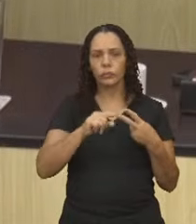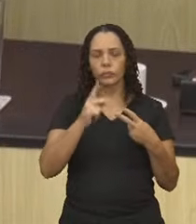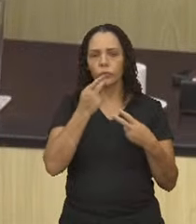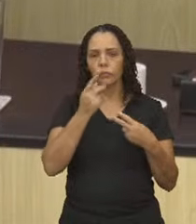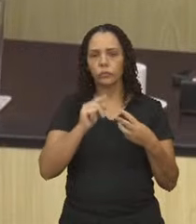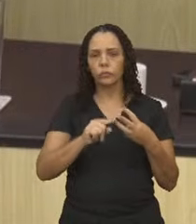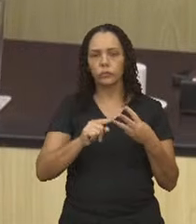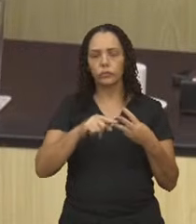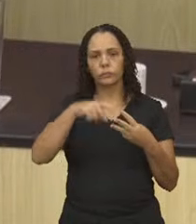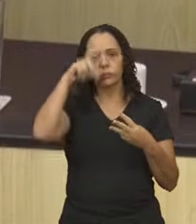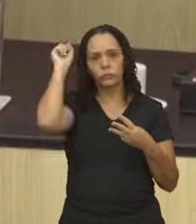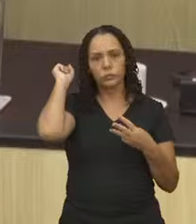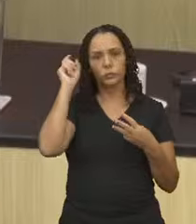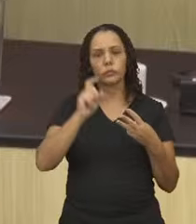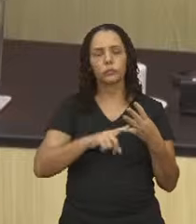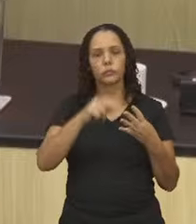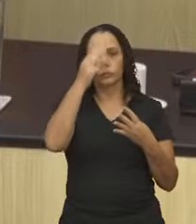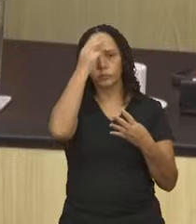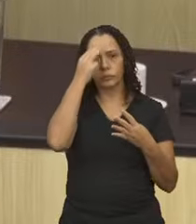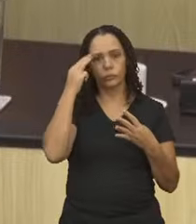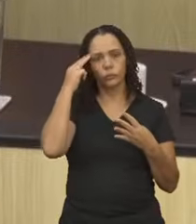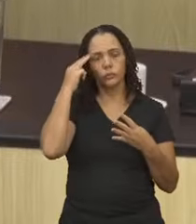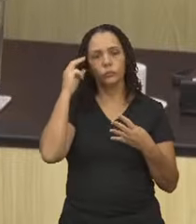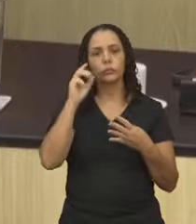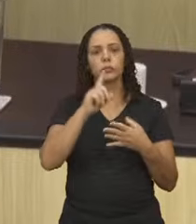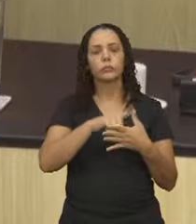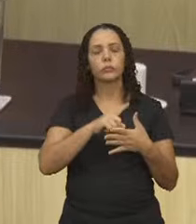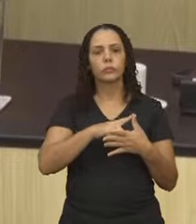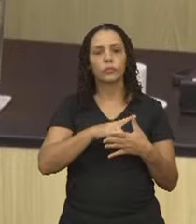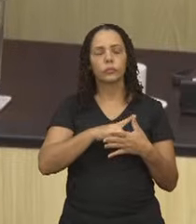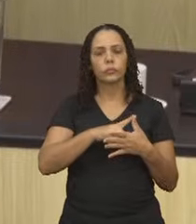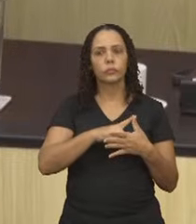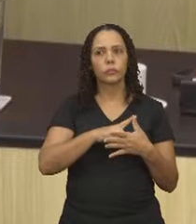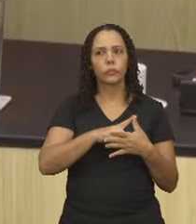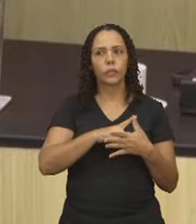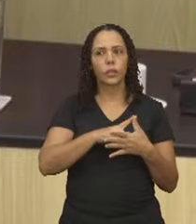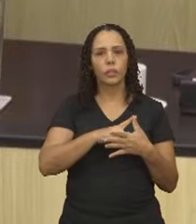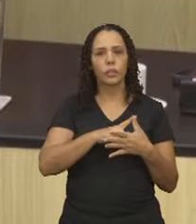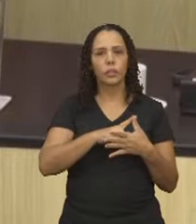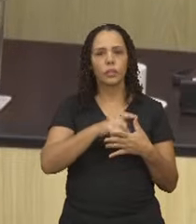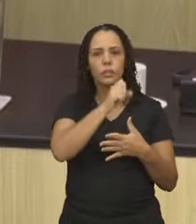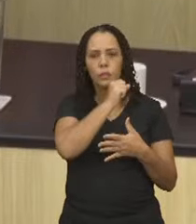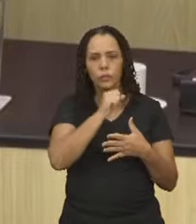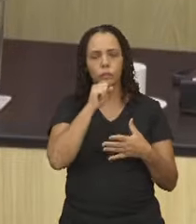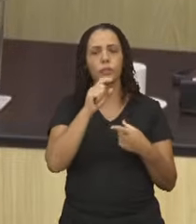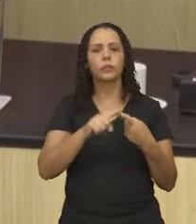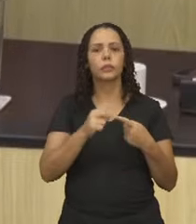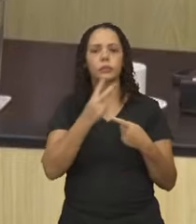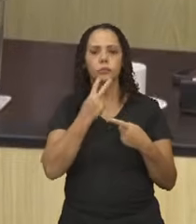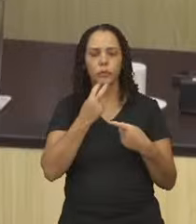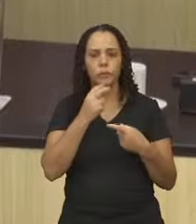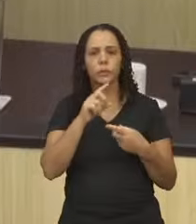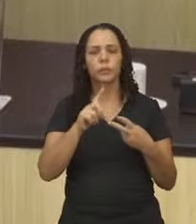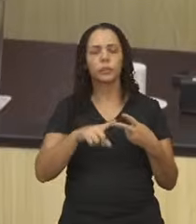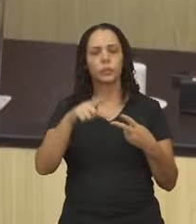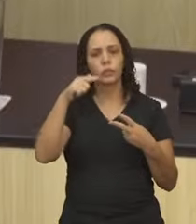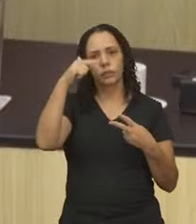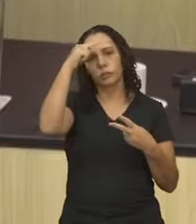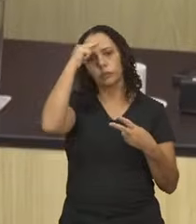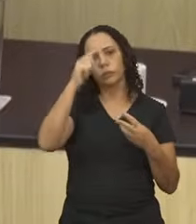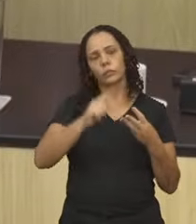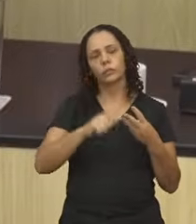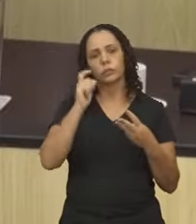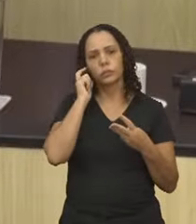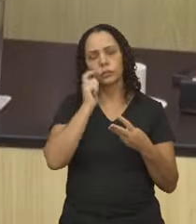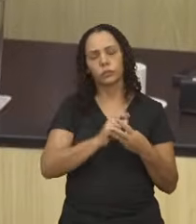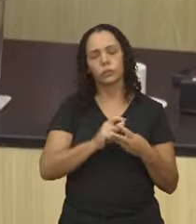Barreto, Juex Almeida, Maria Amélia, Silfarne do Cidade de Salvador, Valmir do Parque Meia Lua, Luiz Flávio e Gabriel